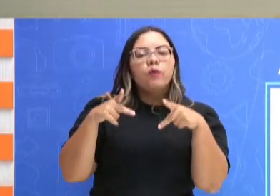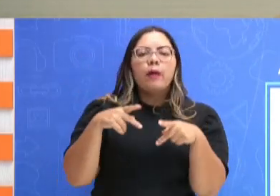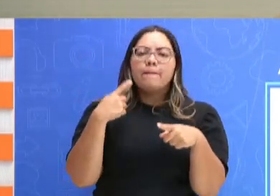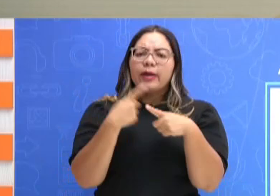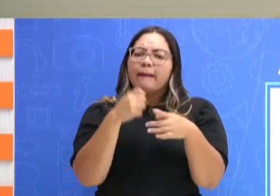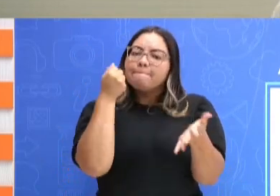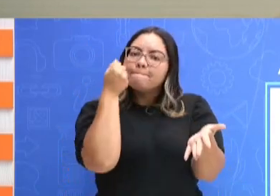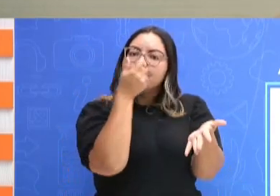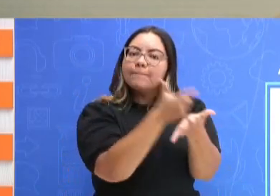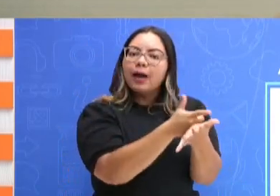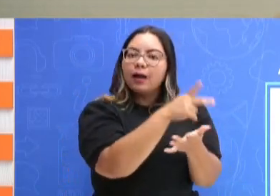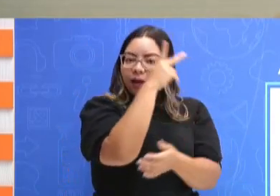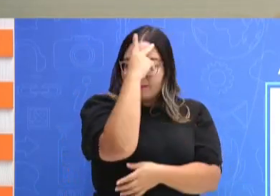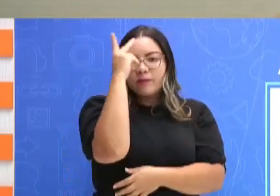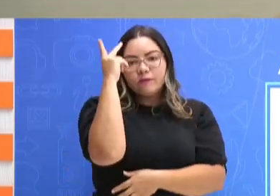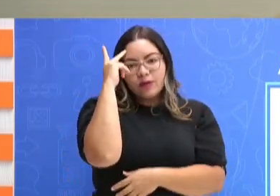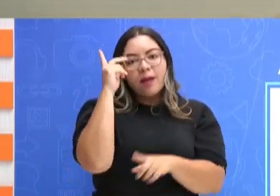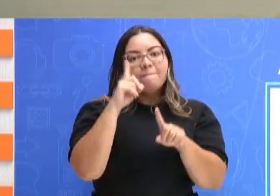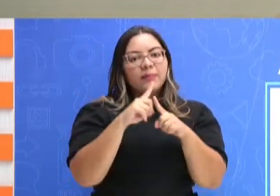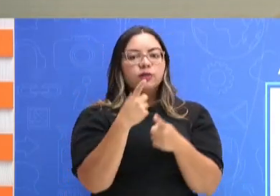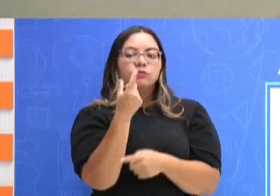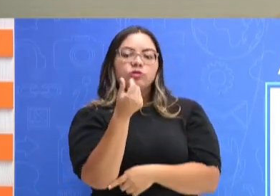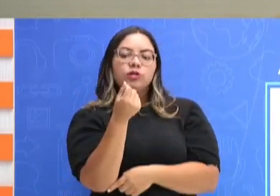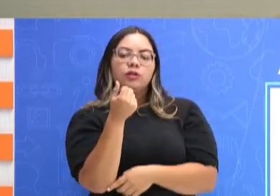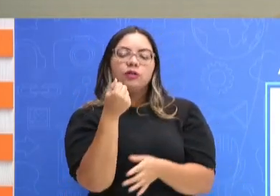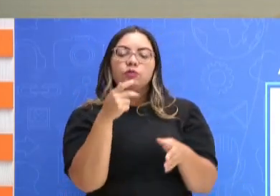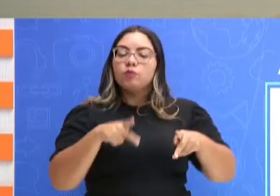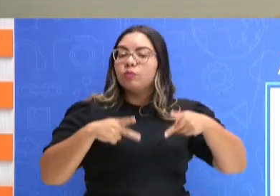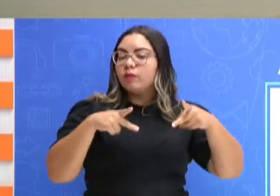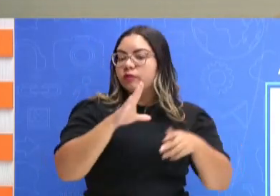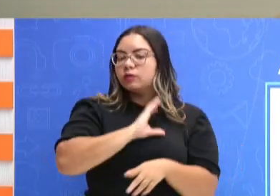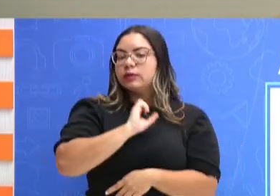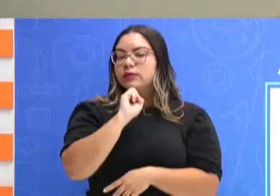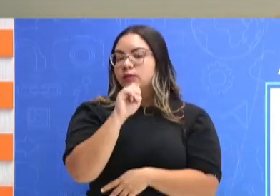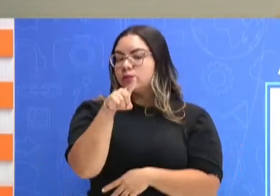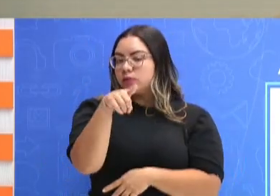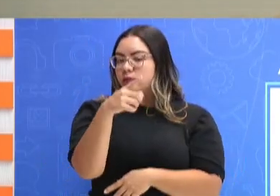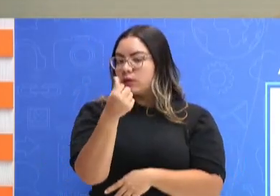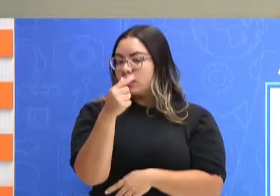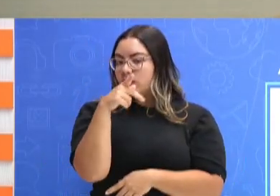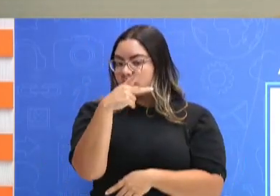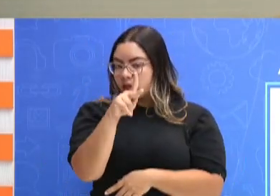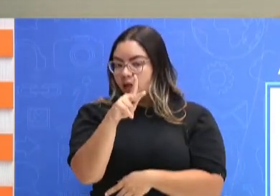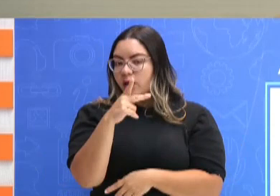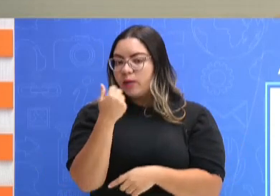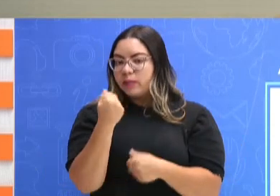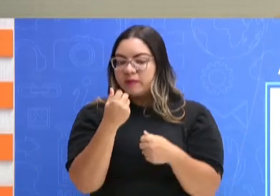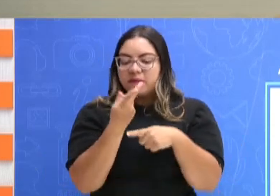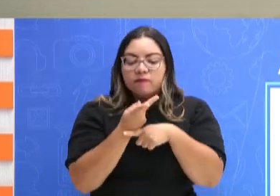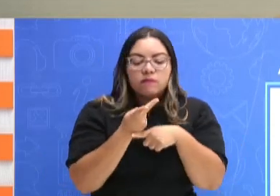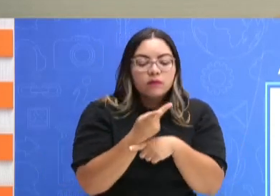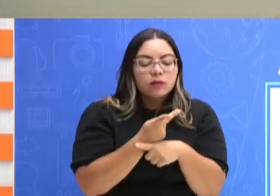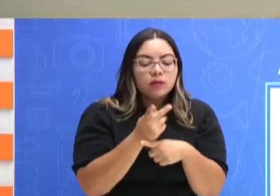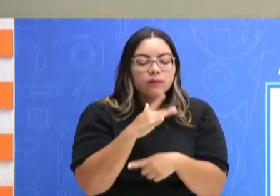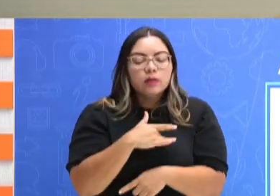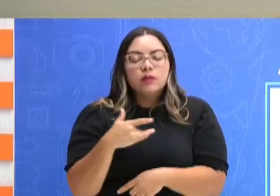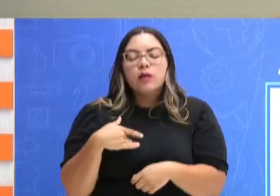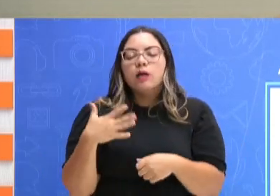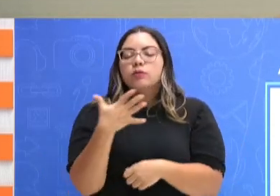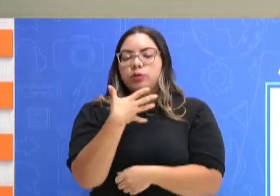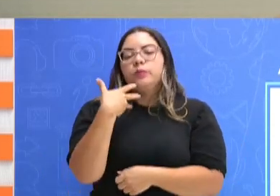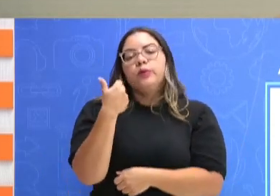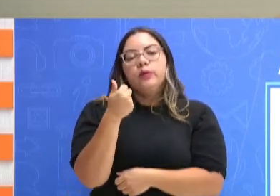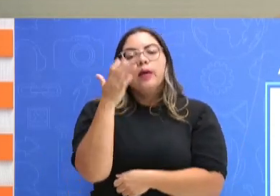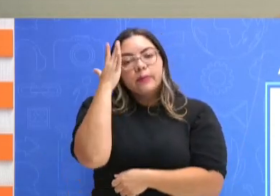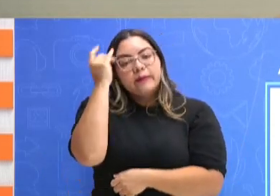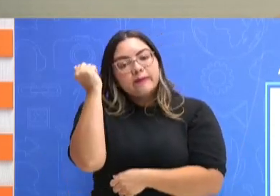a prefeitura. Mas com dinheiro que é do povo de Caxias. Perfeito, perfeito. Se o dinheiro é seu, nós temos que fiscalizar e exigir uma saúde de qualidade.